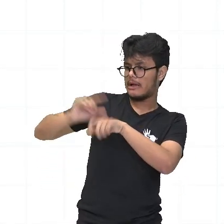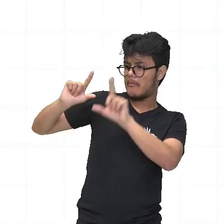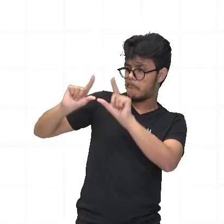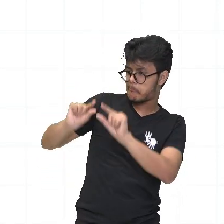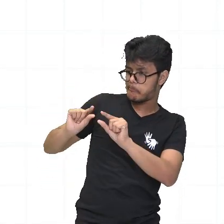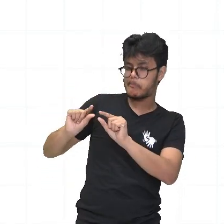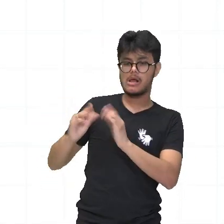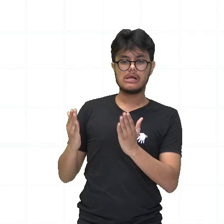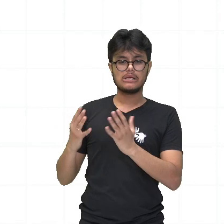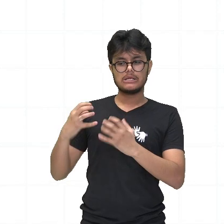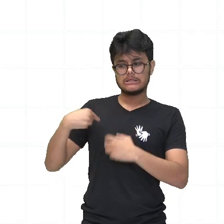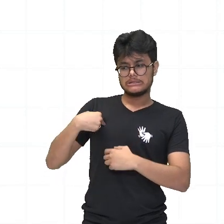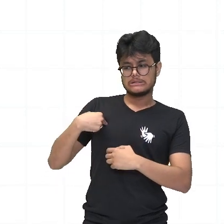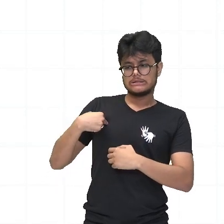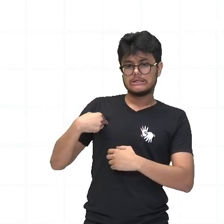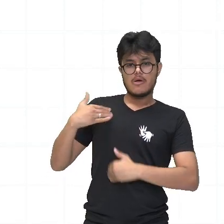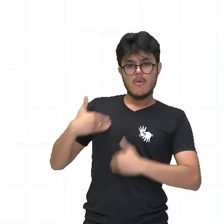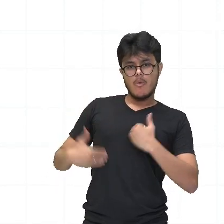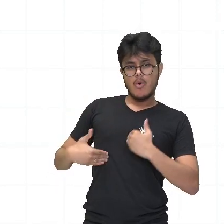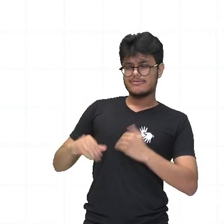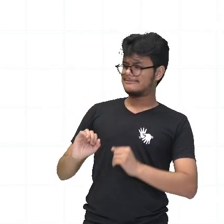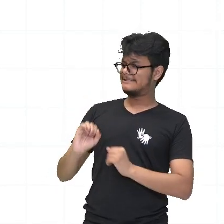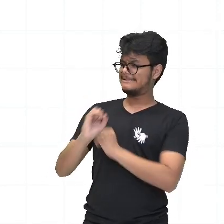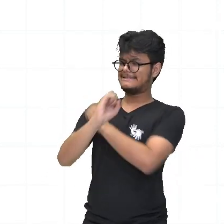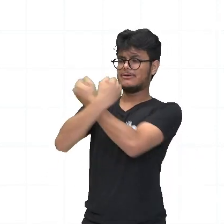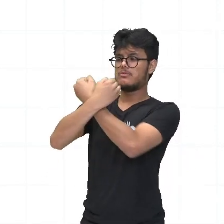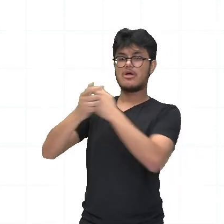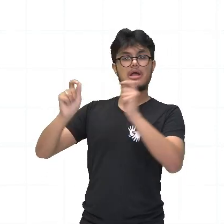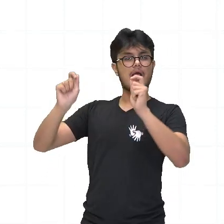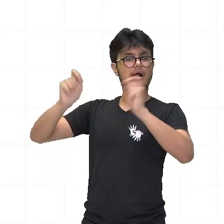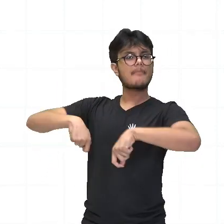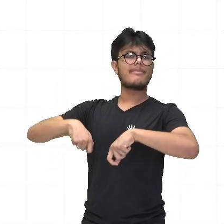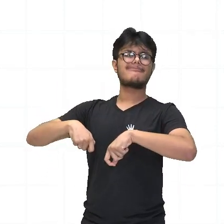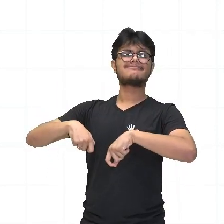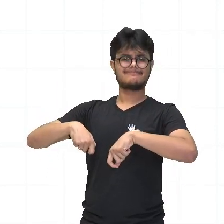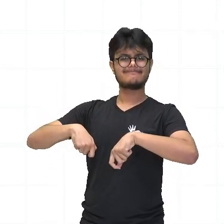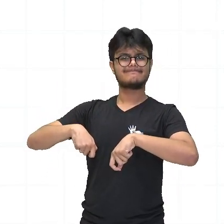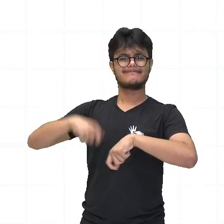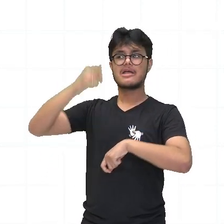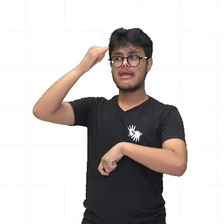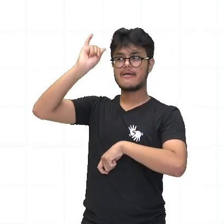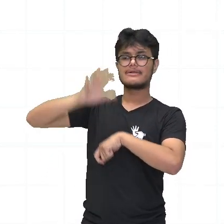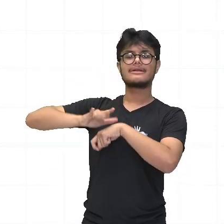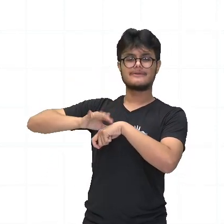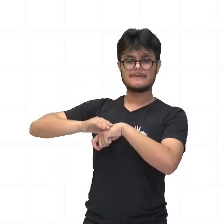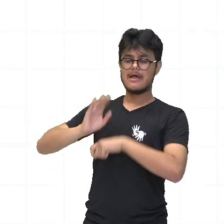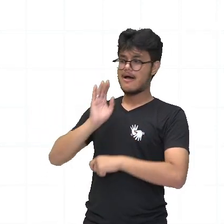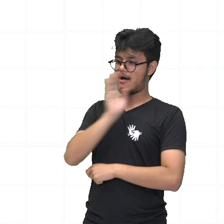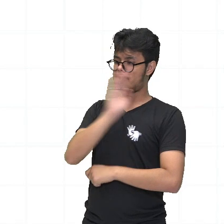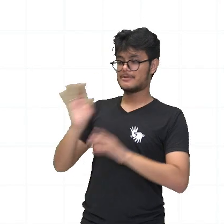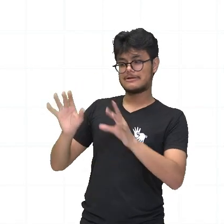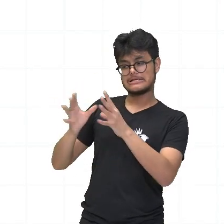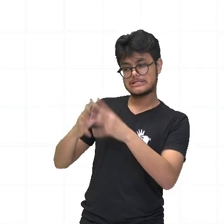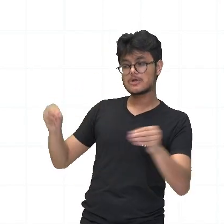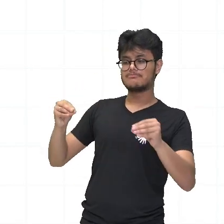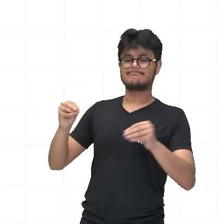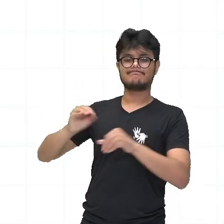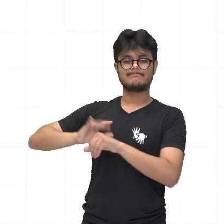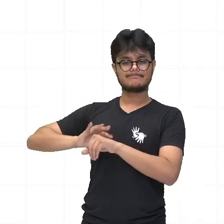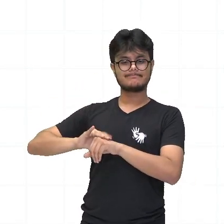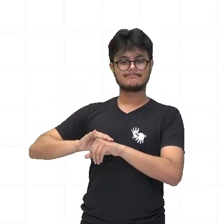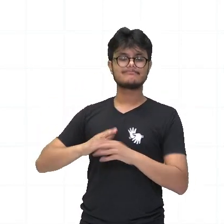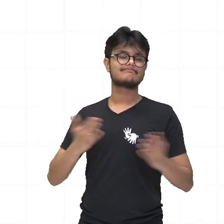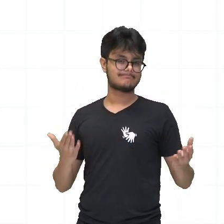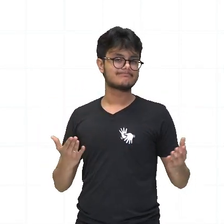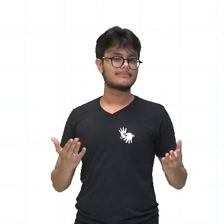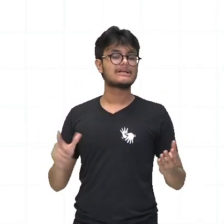patógeno, o nosso corpo já esteja preparado para nos proteger de maneira mais rápida e eficiente. Ele vai criar ali